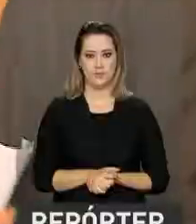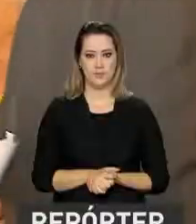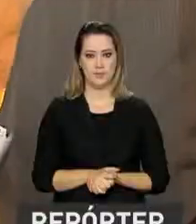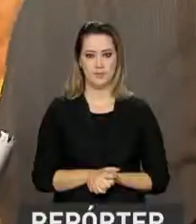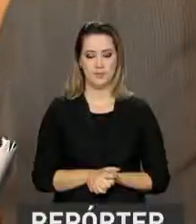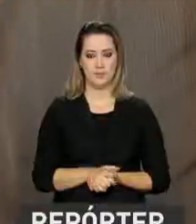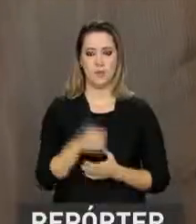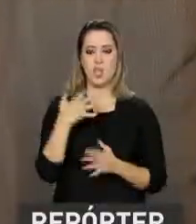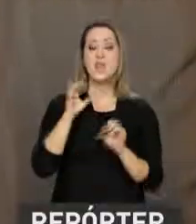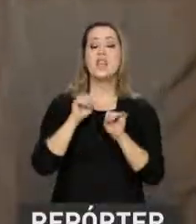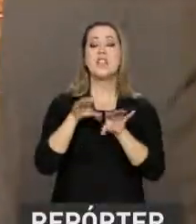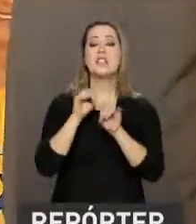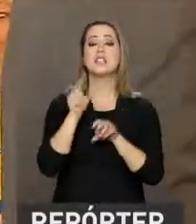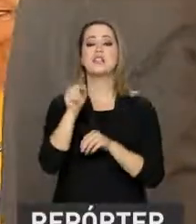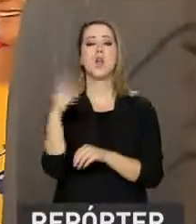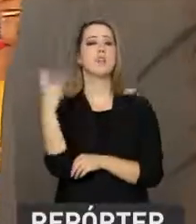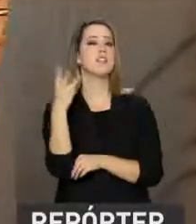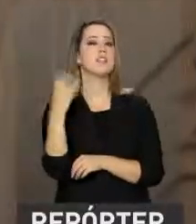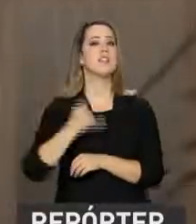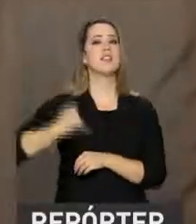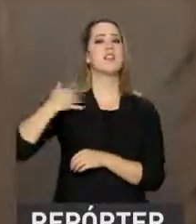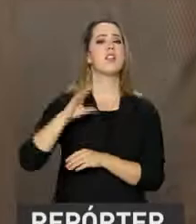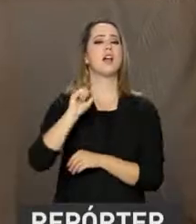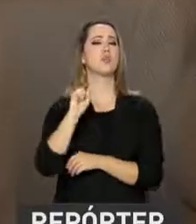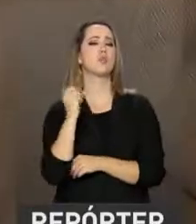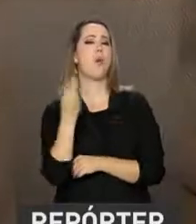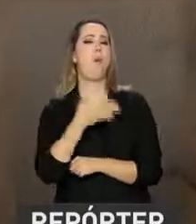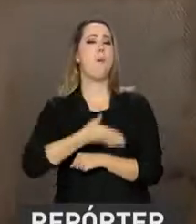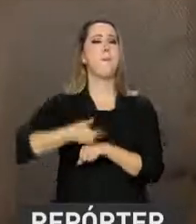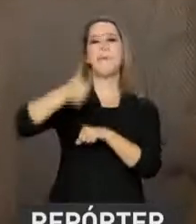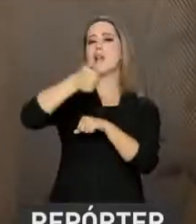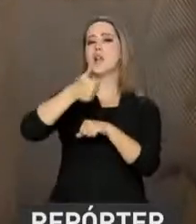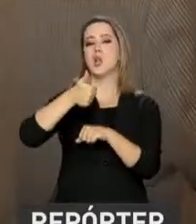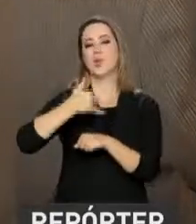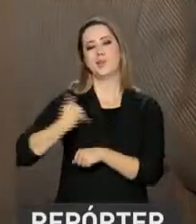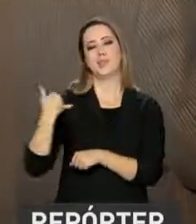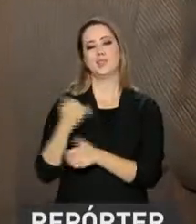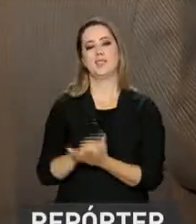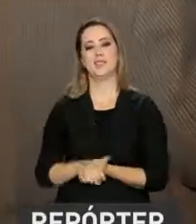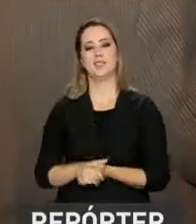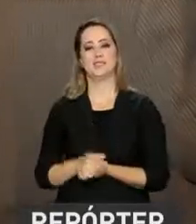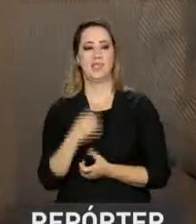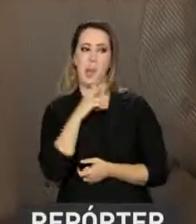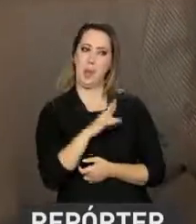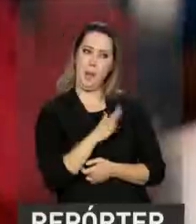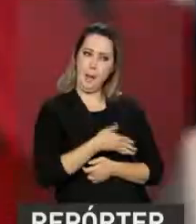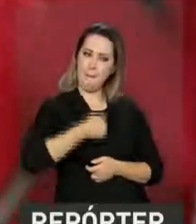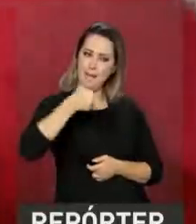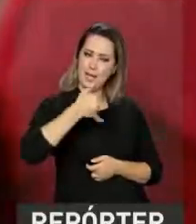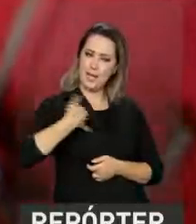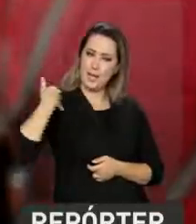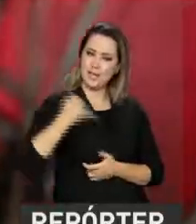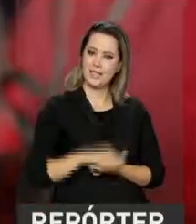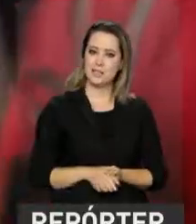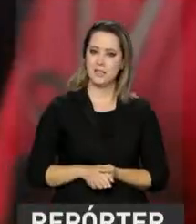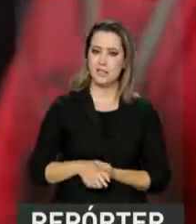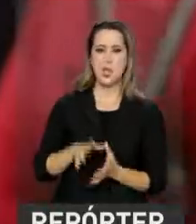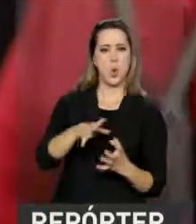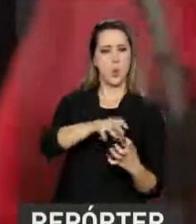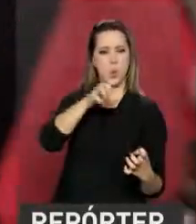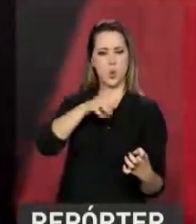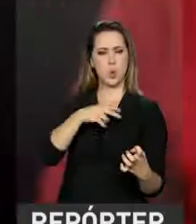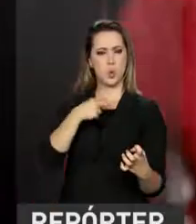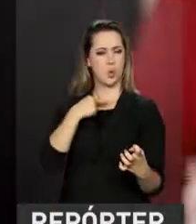E essa aula aqui é para terceira idade ou é para melhor idade? A melhor idade. O idoso não pode